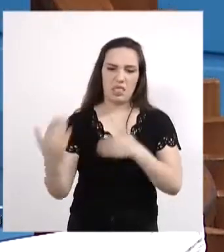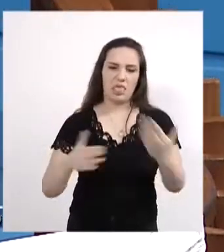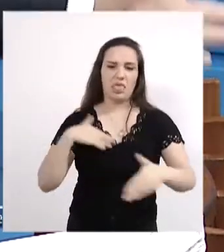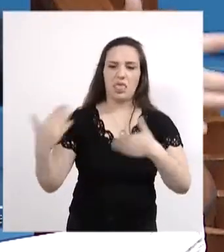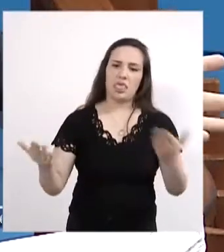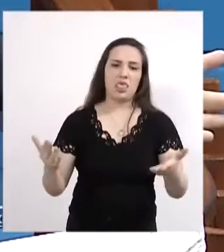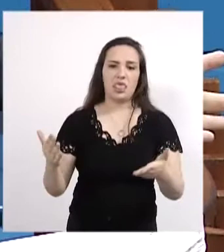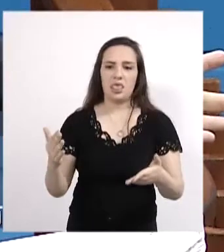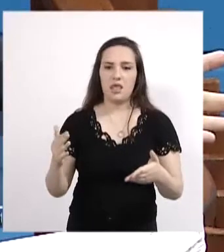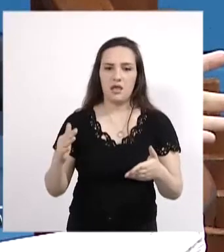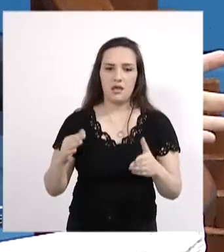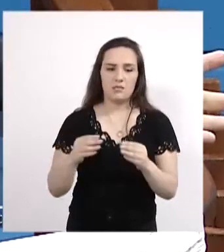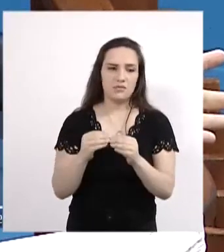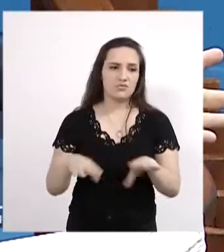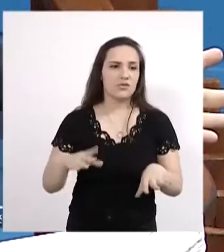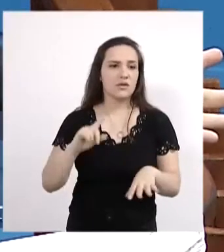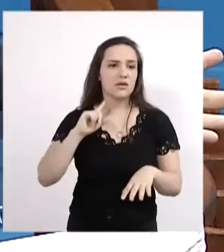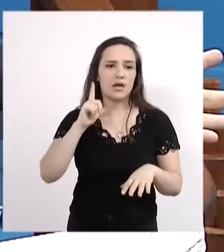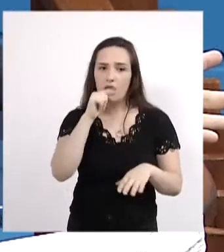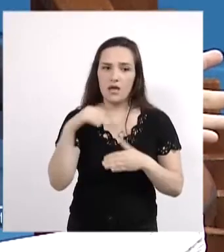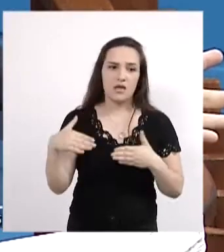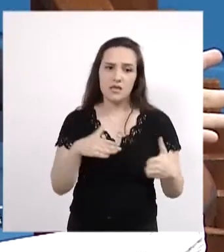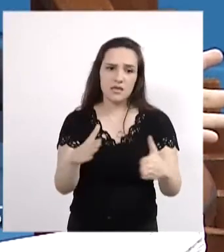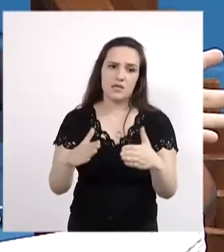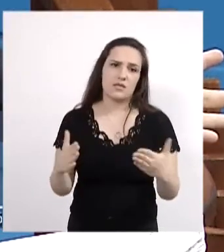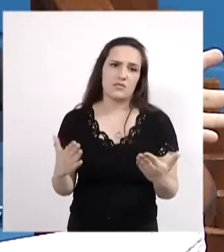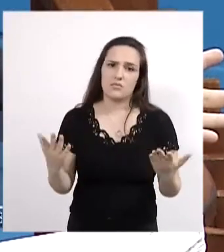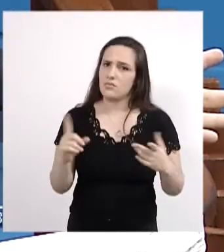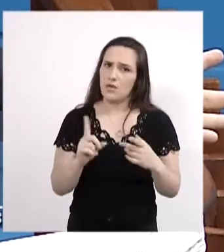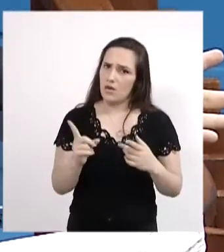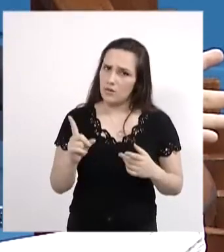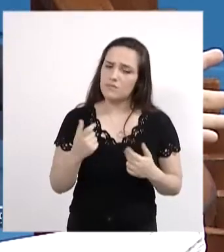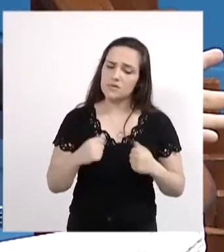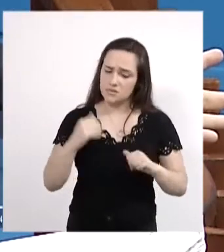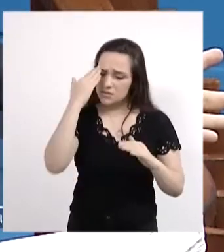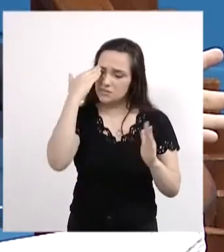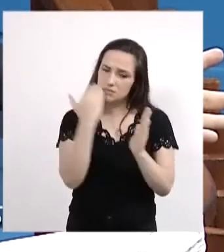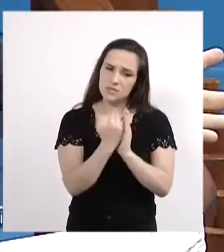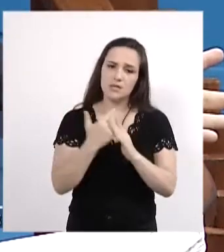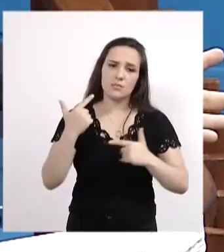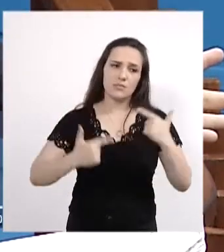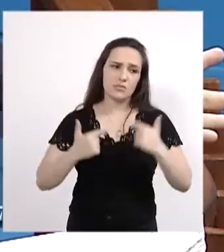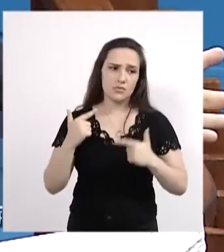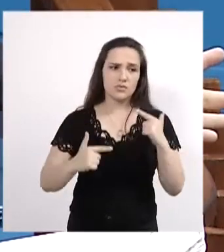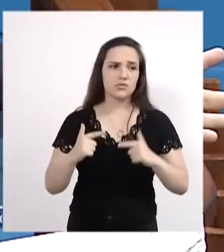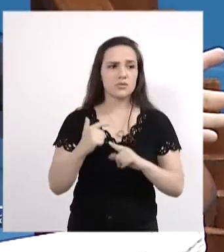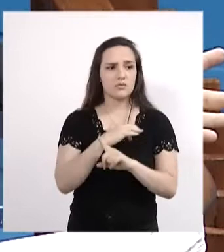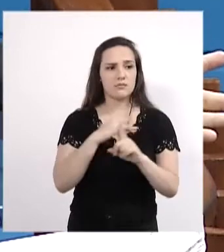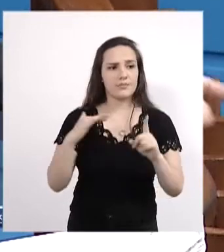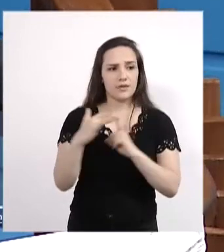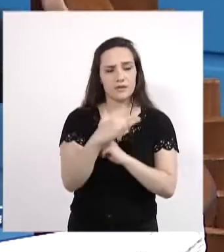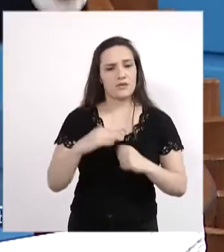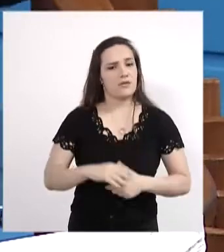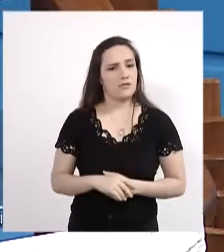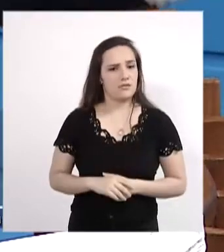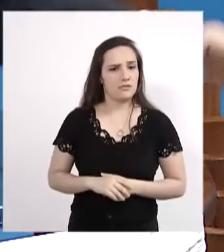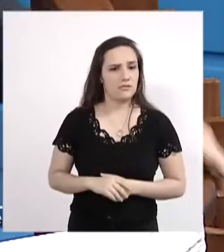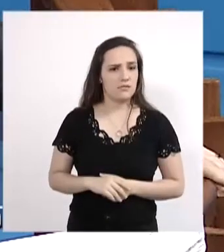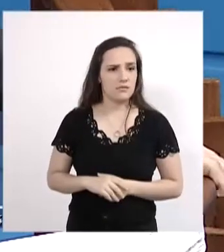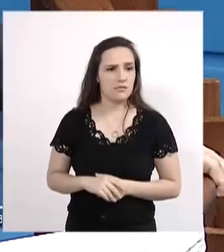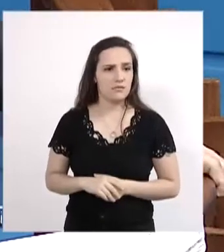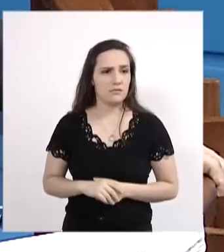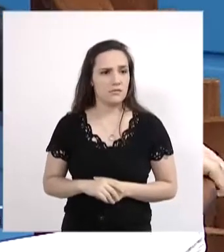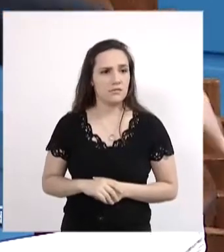do rio. Não é assim. Tem uma política ambiental, tem que ser respeitada. Agora,